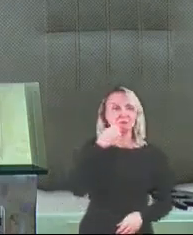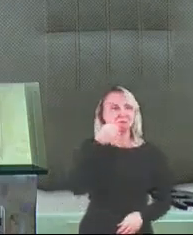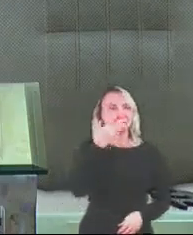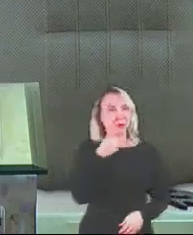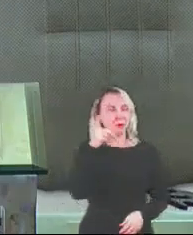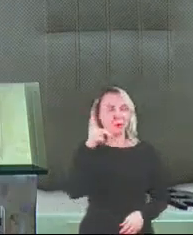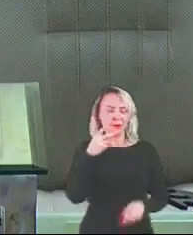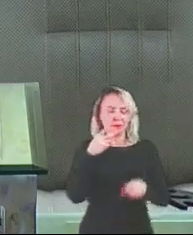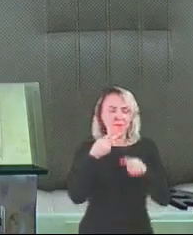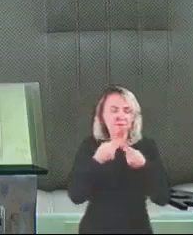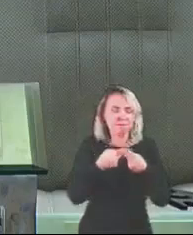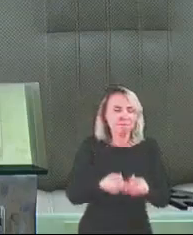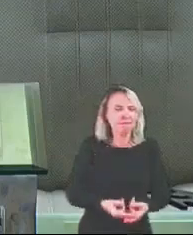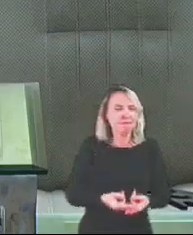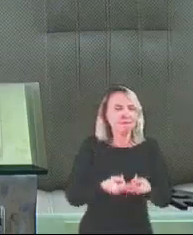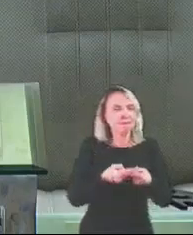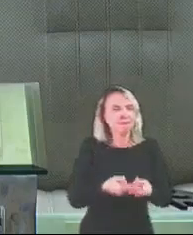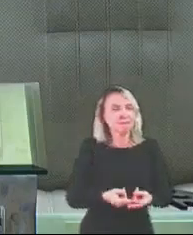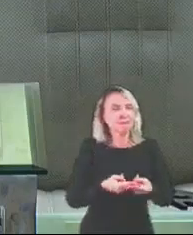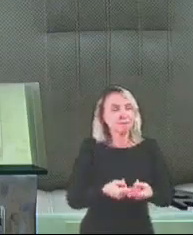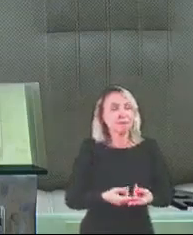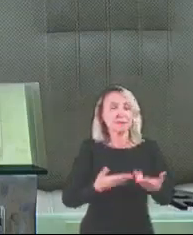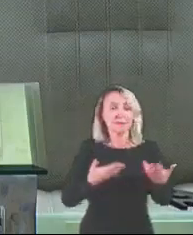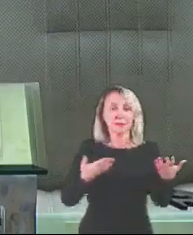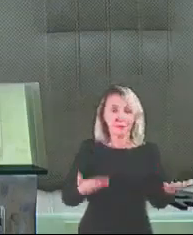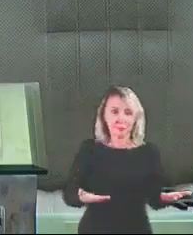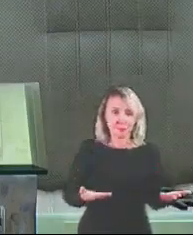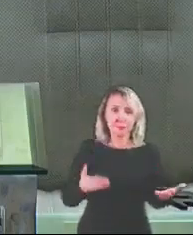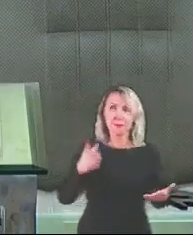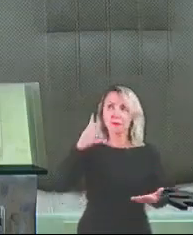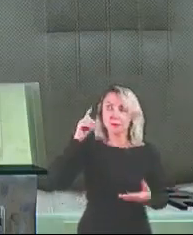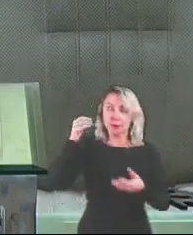longânimo. E a concessão